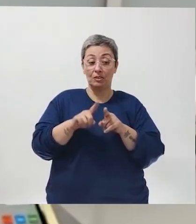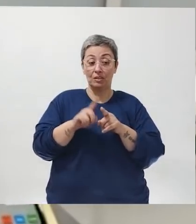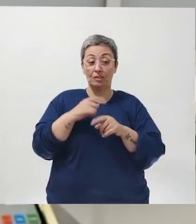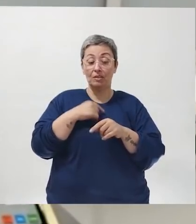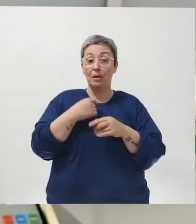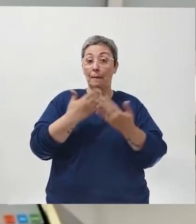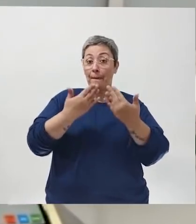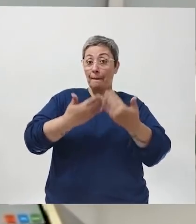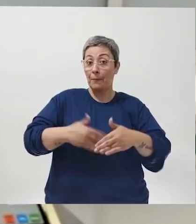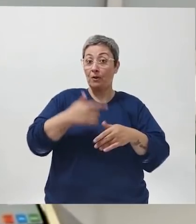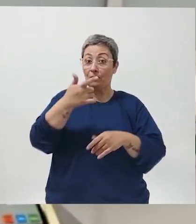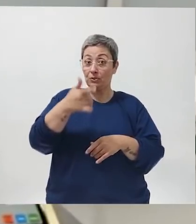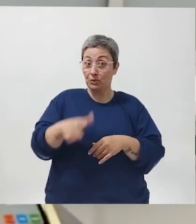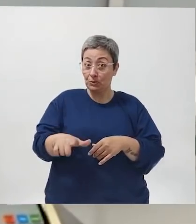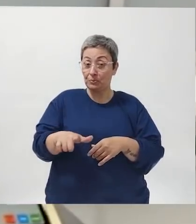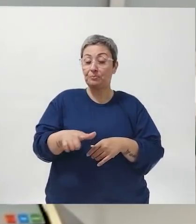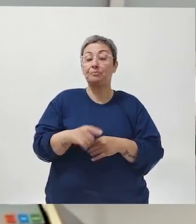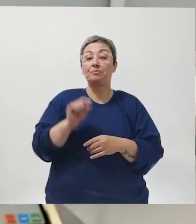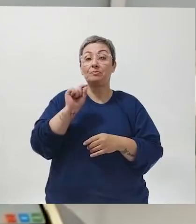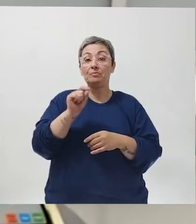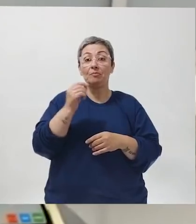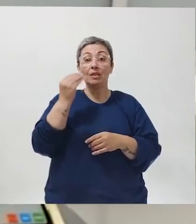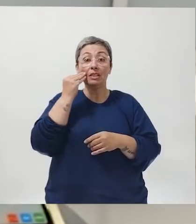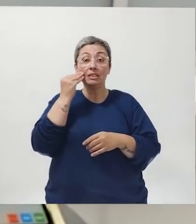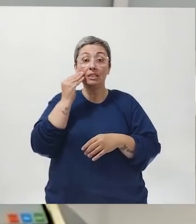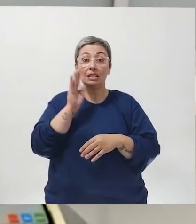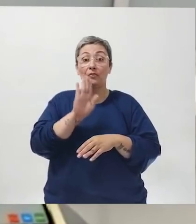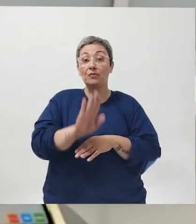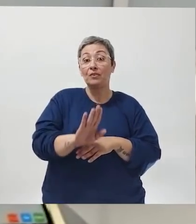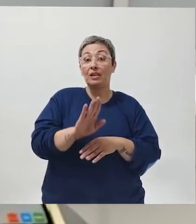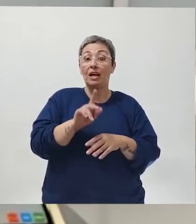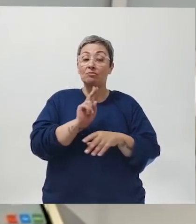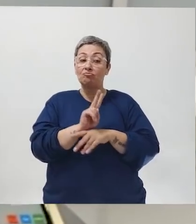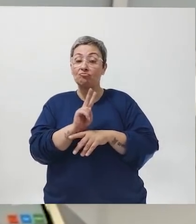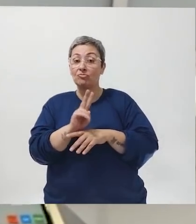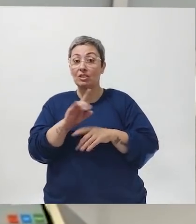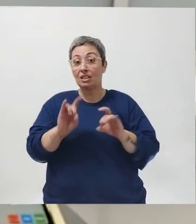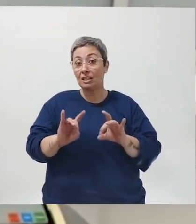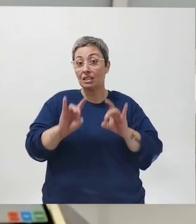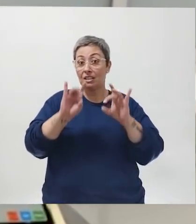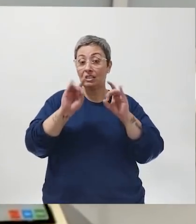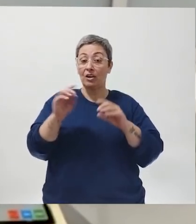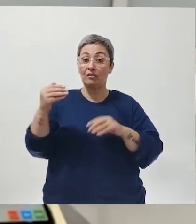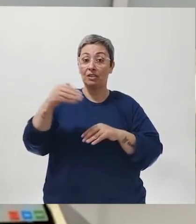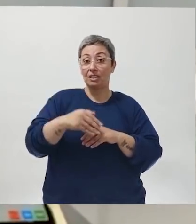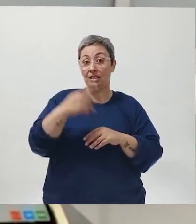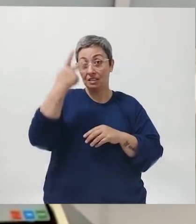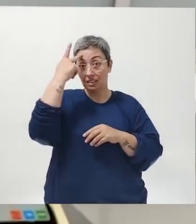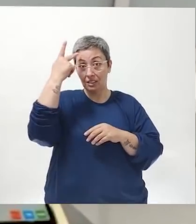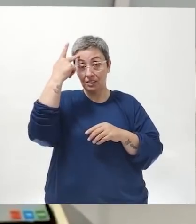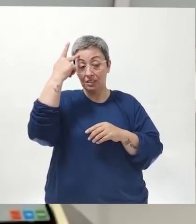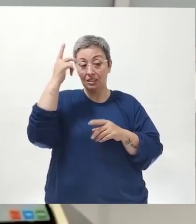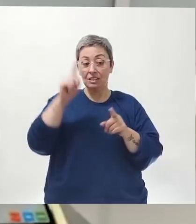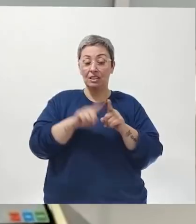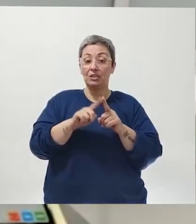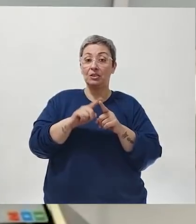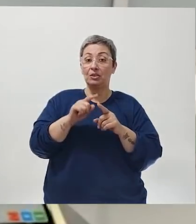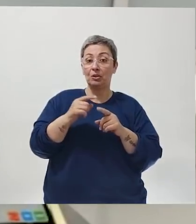para a residência de pediatria. Fui para São Paulo para fazer residência, 2 anos de